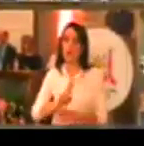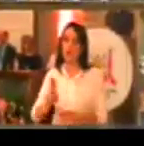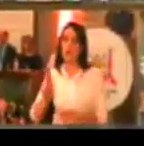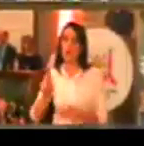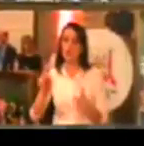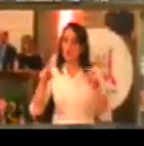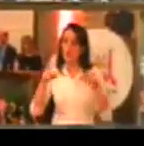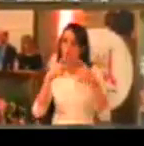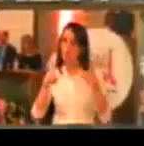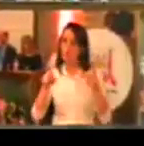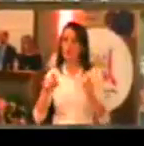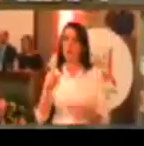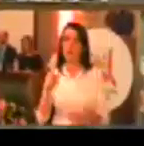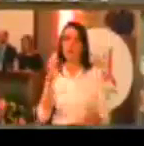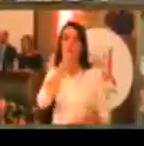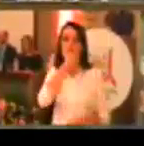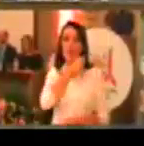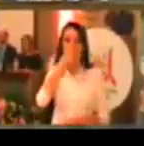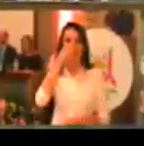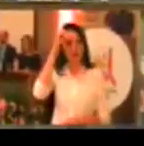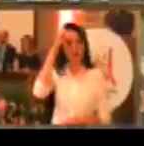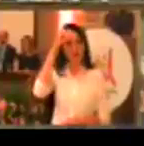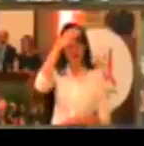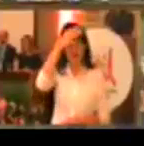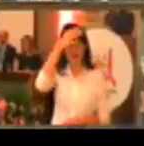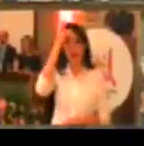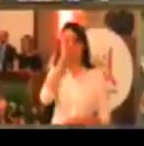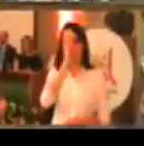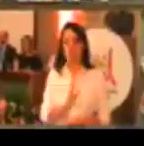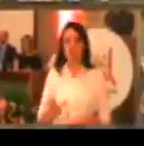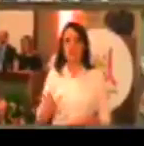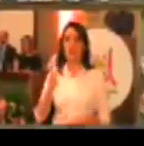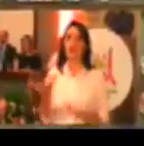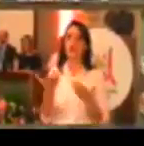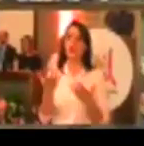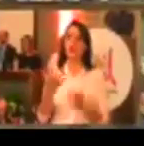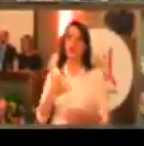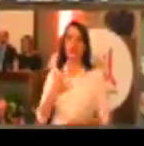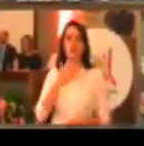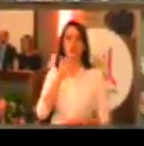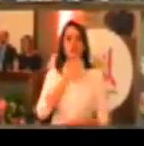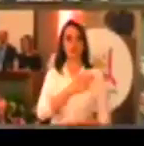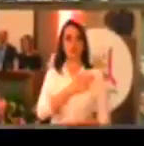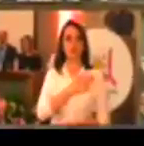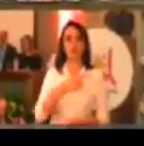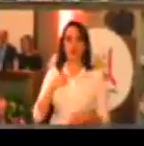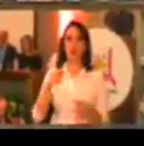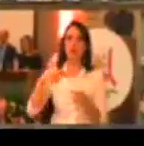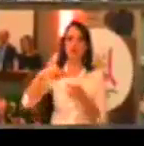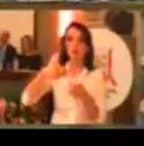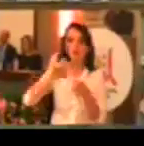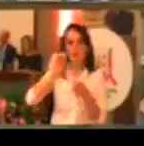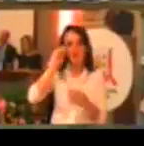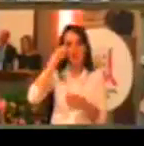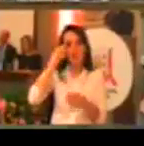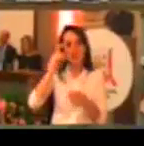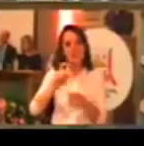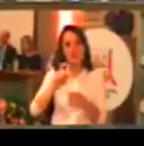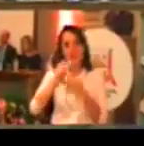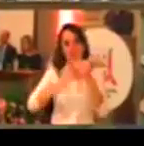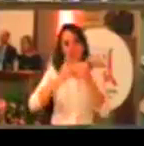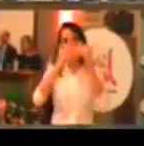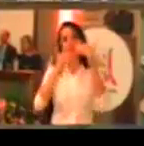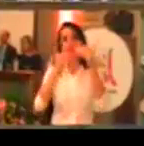estribilho do nosso hino, salve, salve Criciúma, ao Brasil queres servir, de carvão foi teu berço,